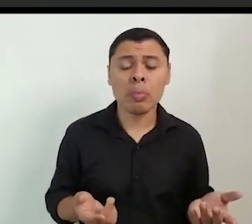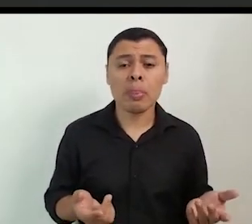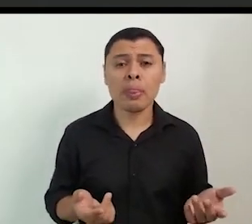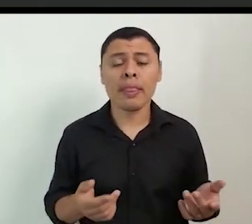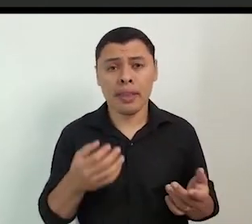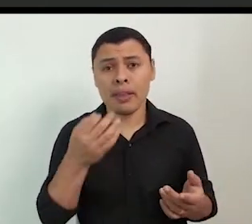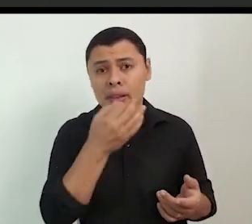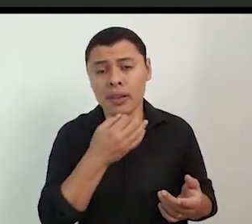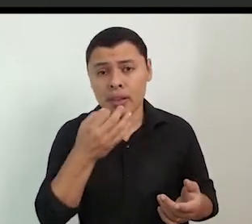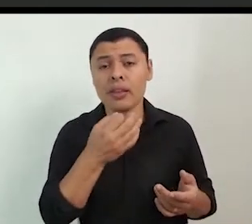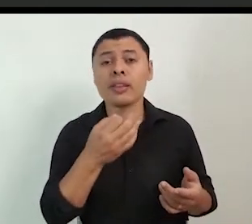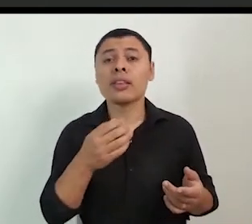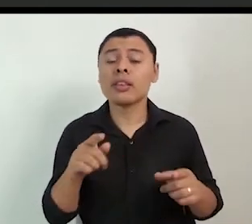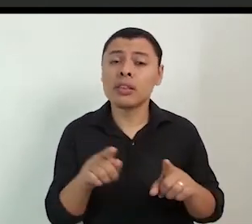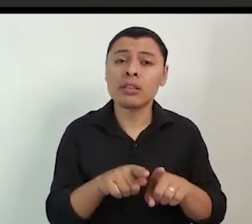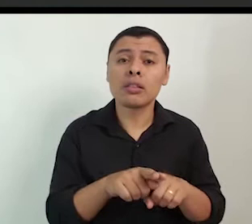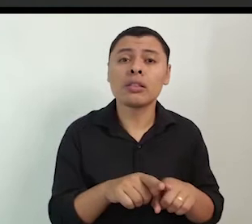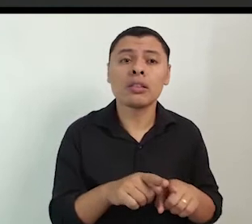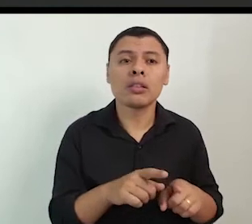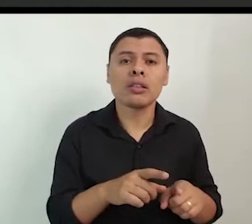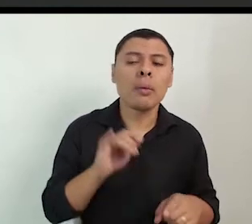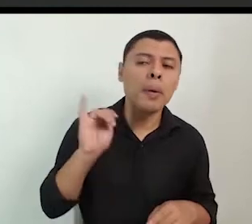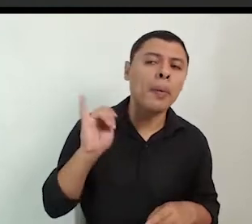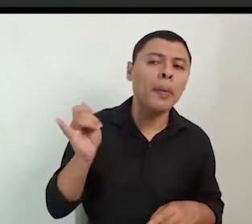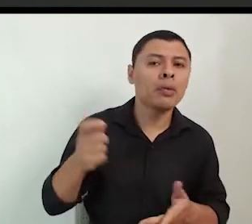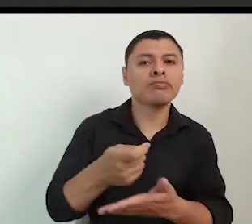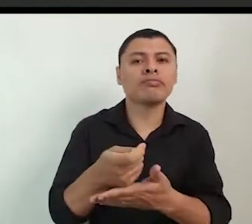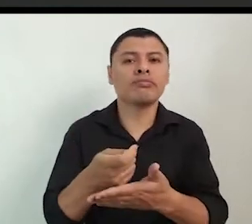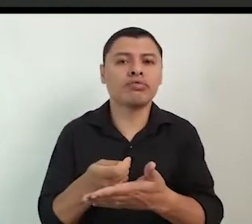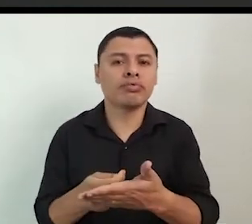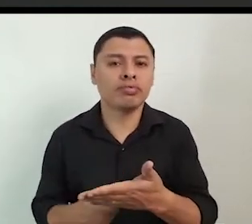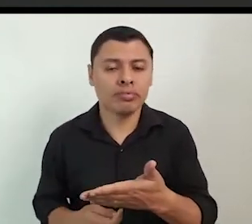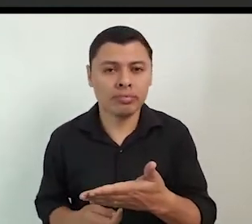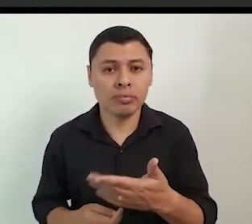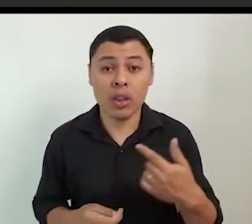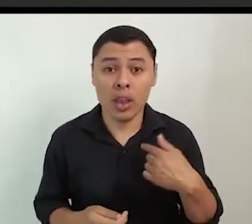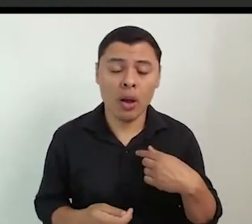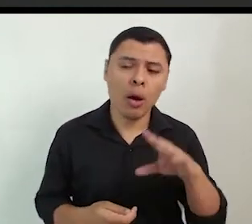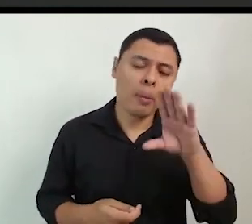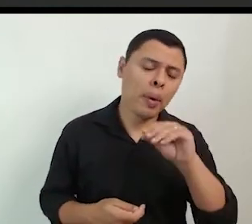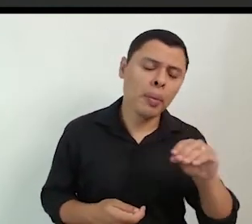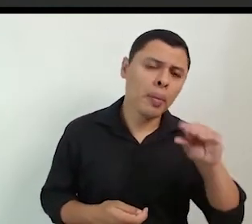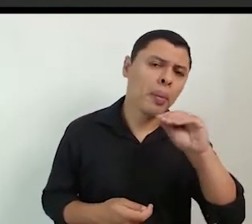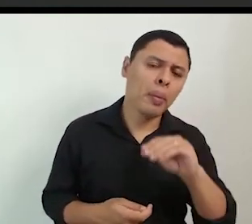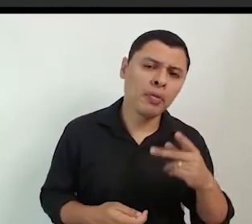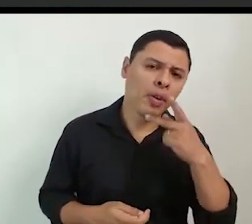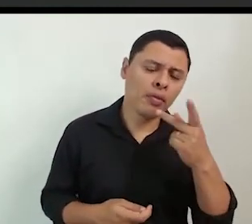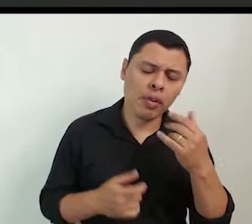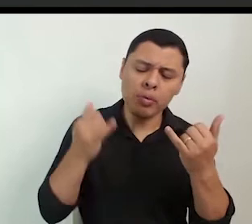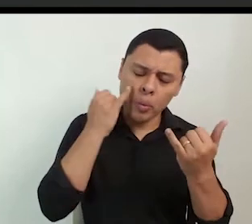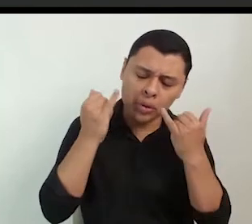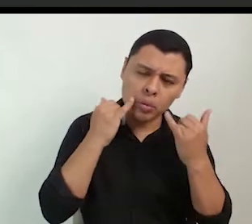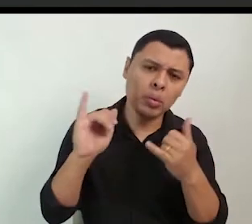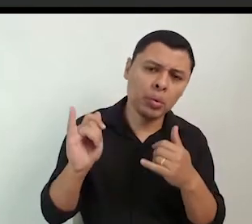oralmente, né? E também transcrito, da maneira que o deficiente visual vai falar as informações, vai dar as